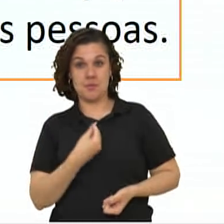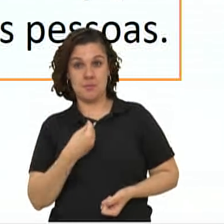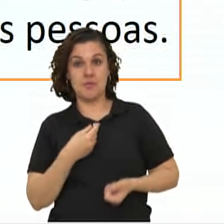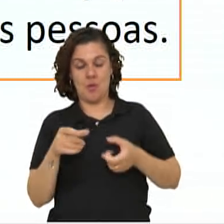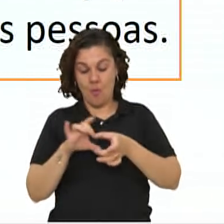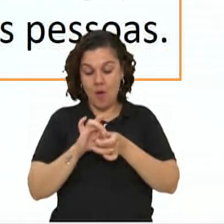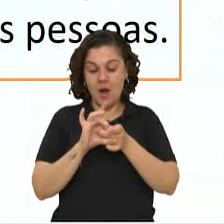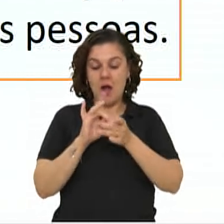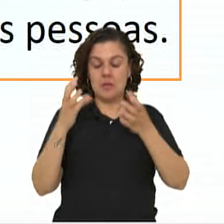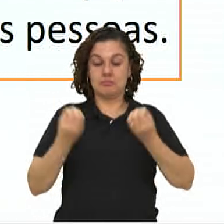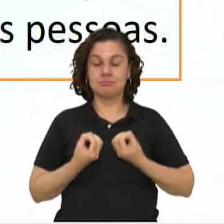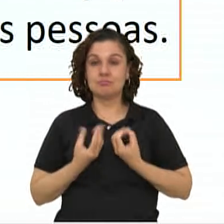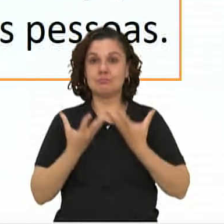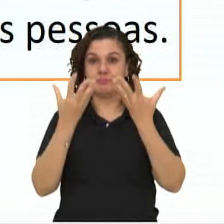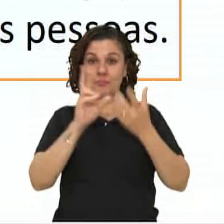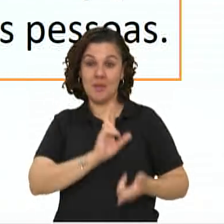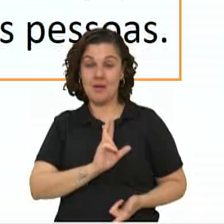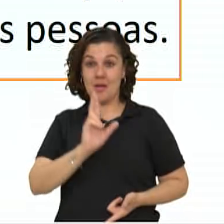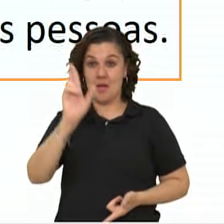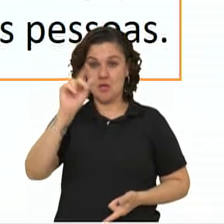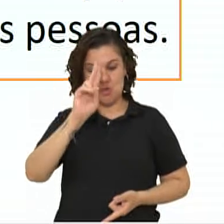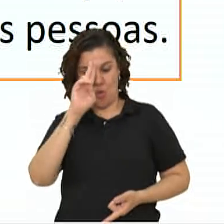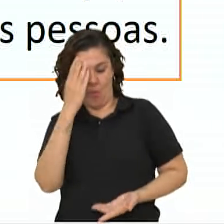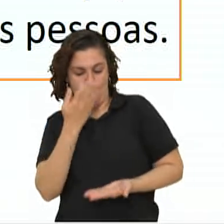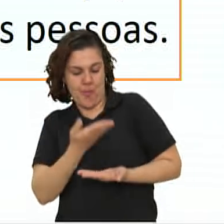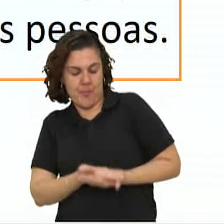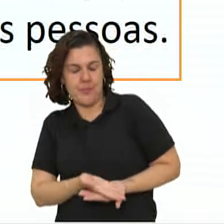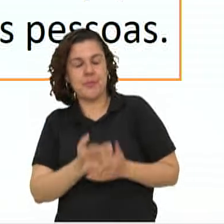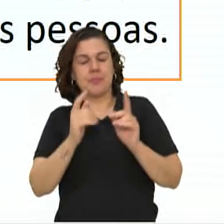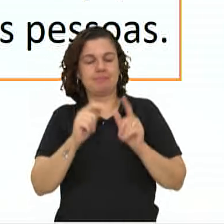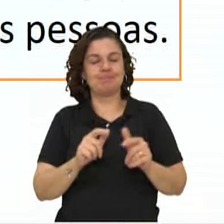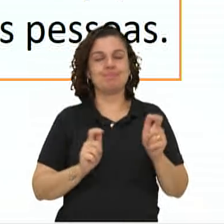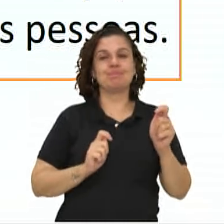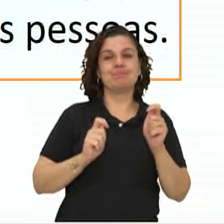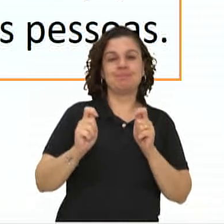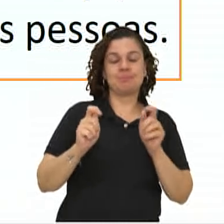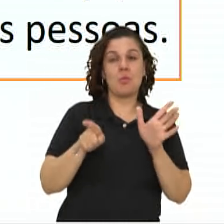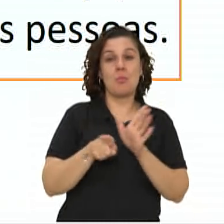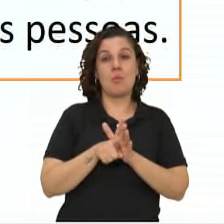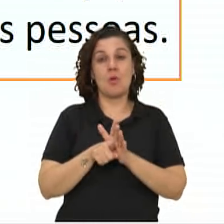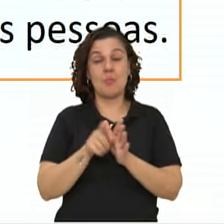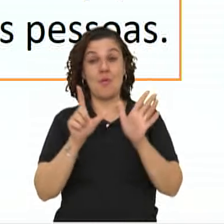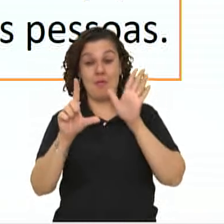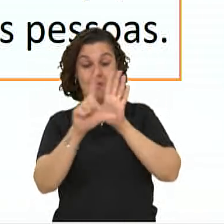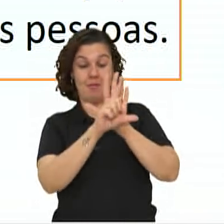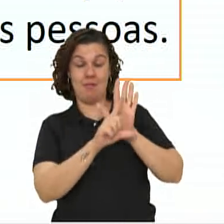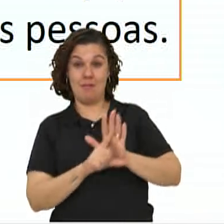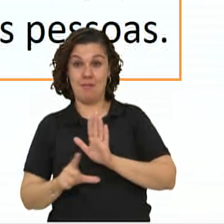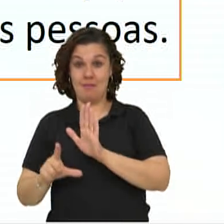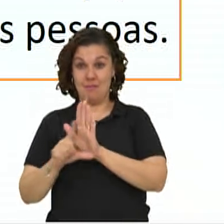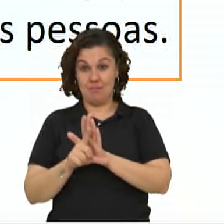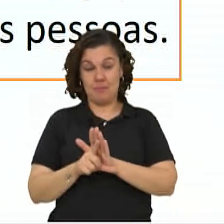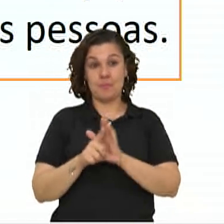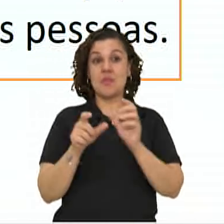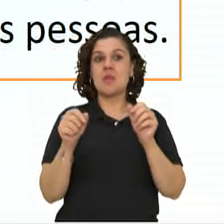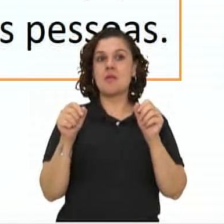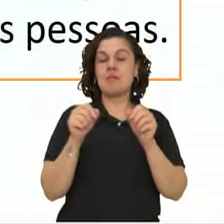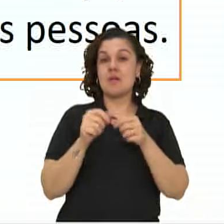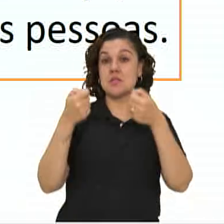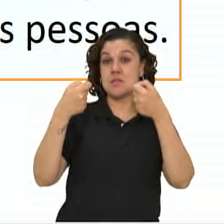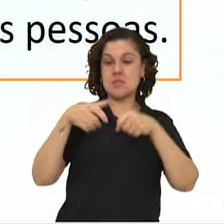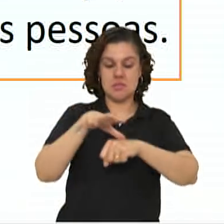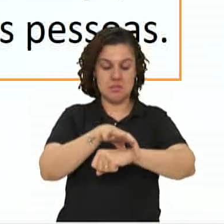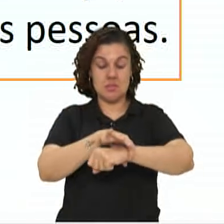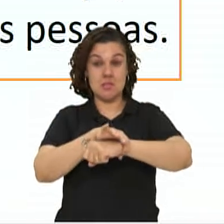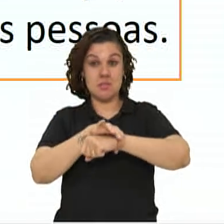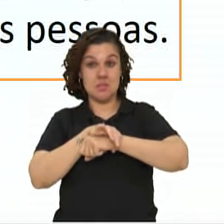a liberdade de manifestar a própria religião ou crença estará sujeita apenas às limitações previstas em lei e que se fazem necessárias para